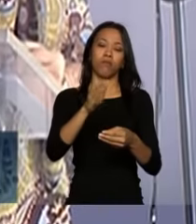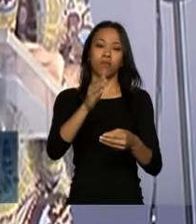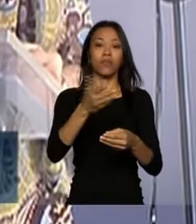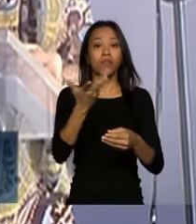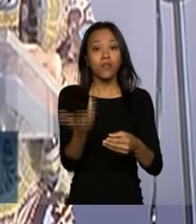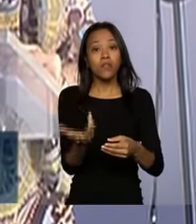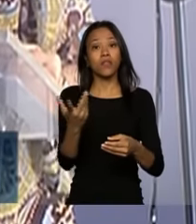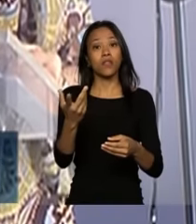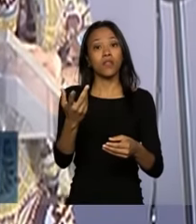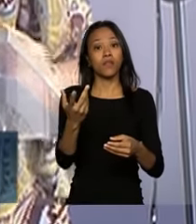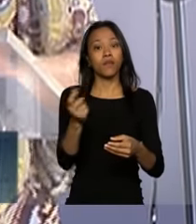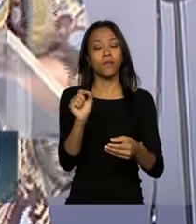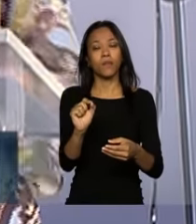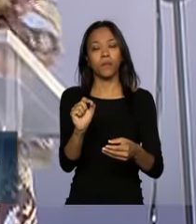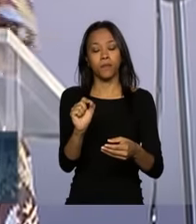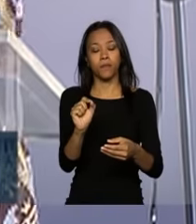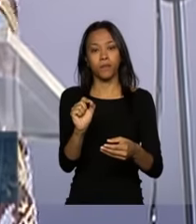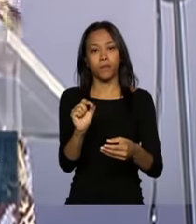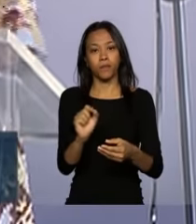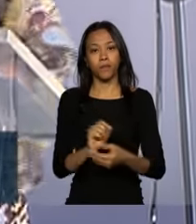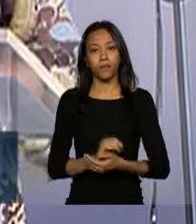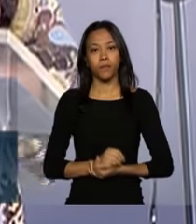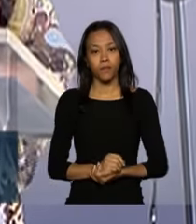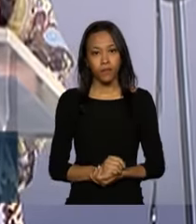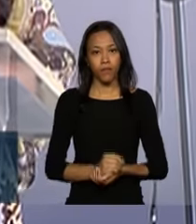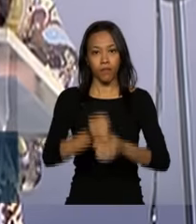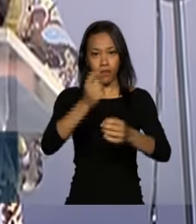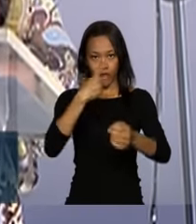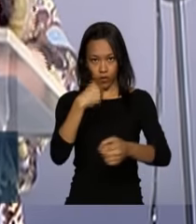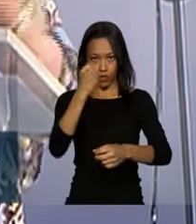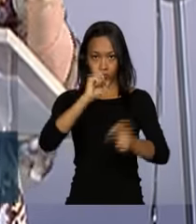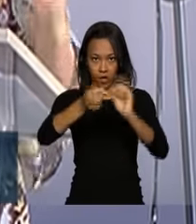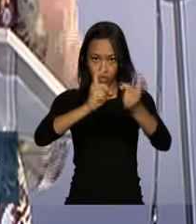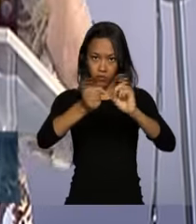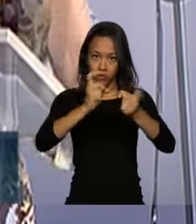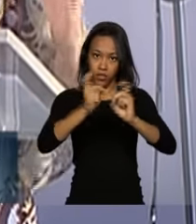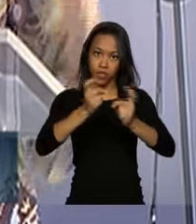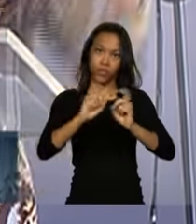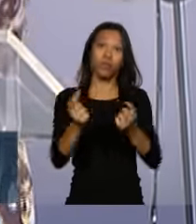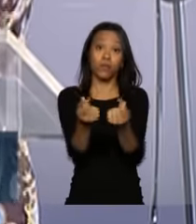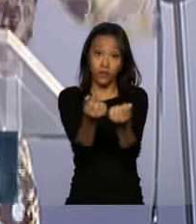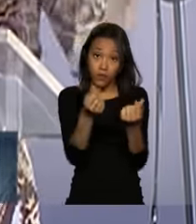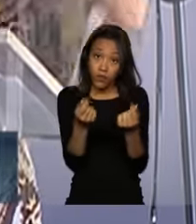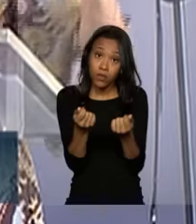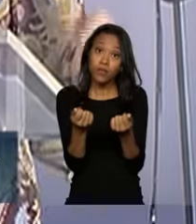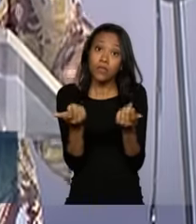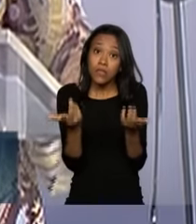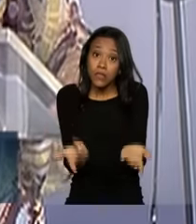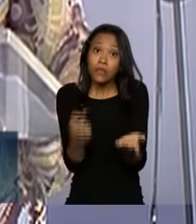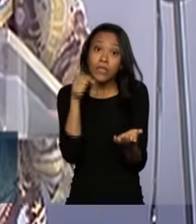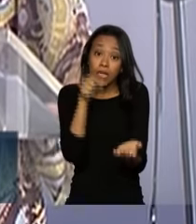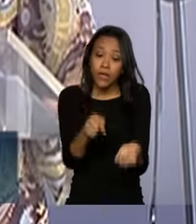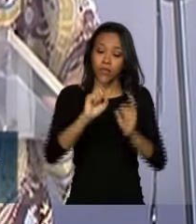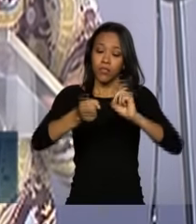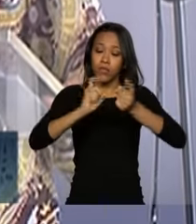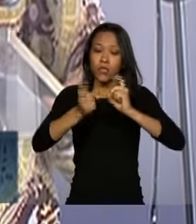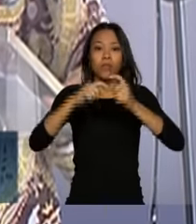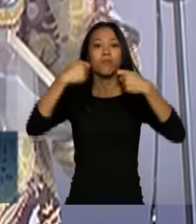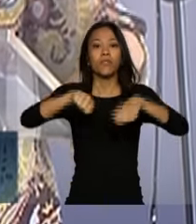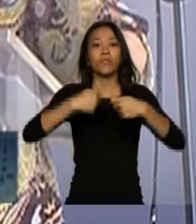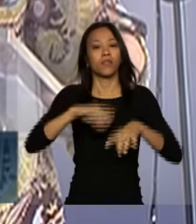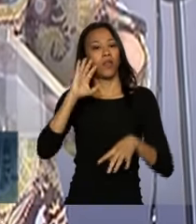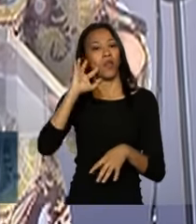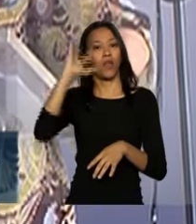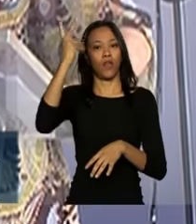indicados para administrar, tem de ser dedicado para resolver